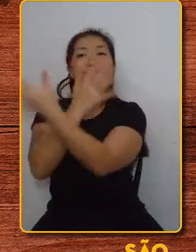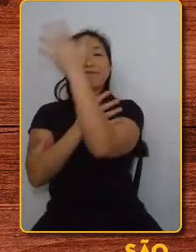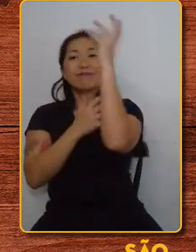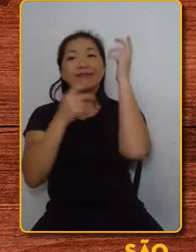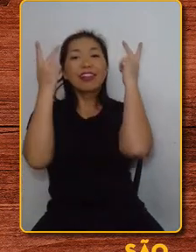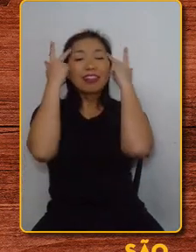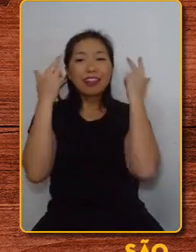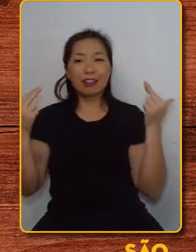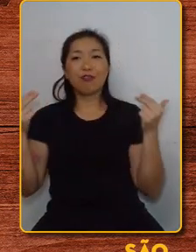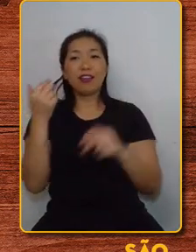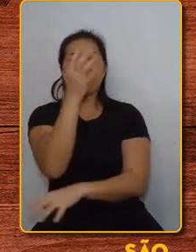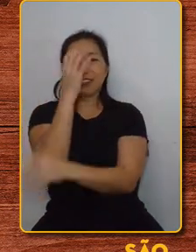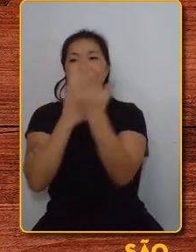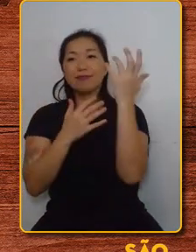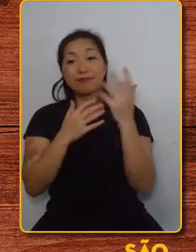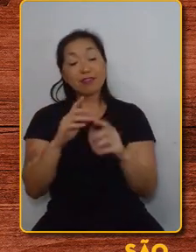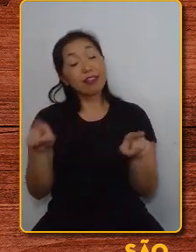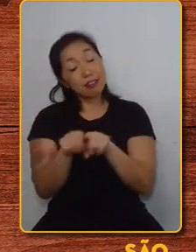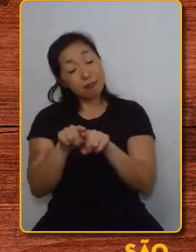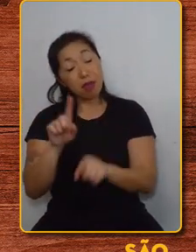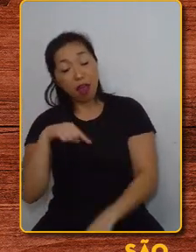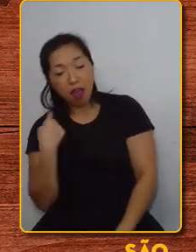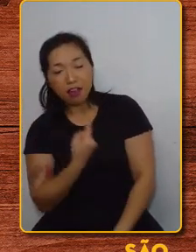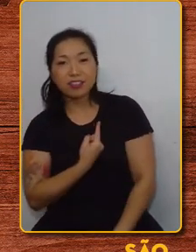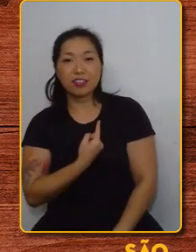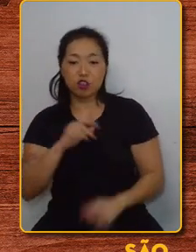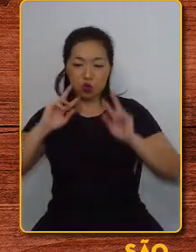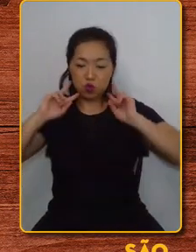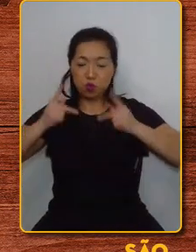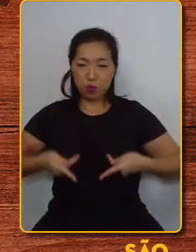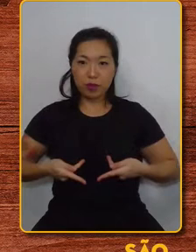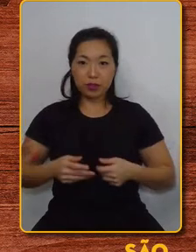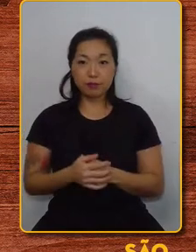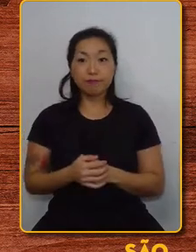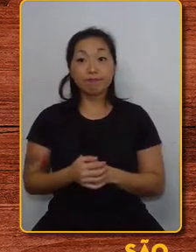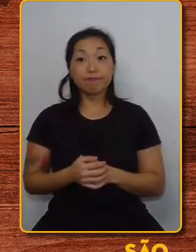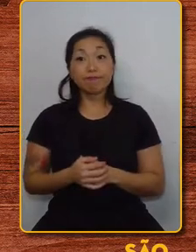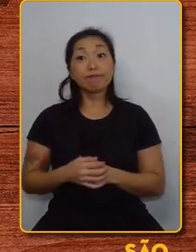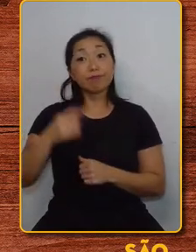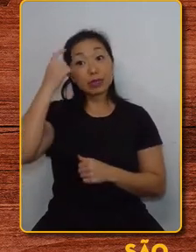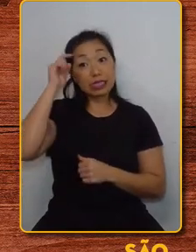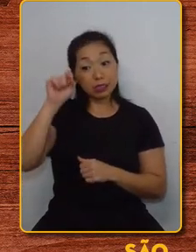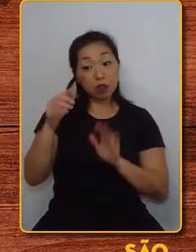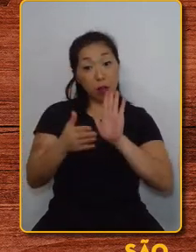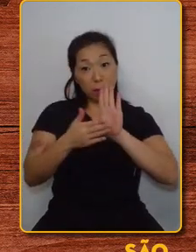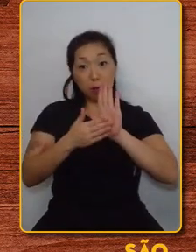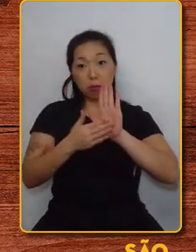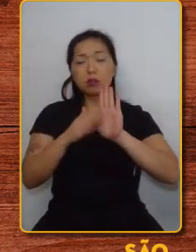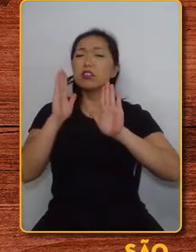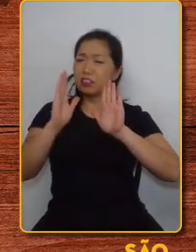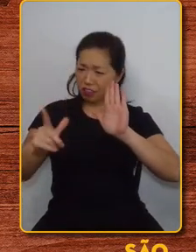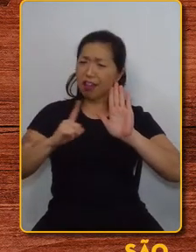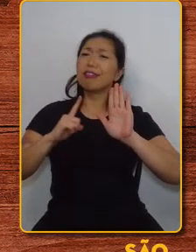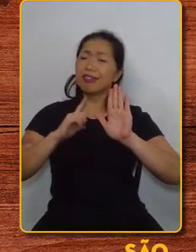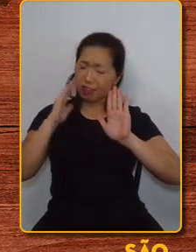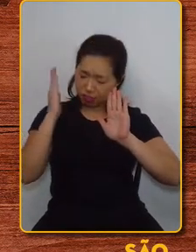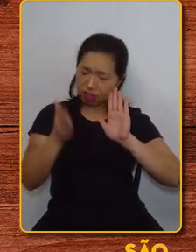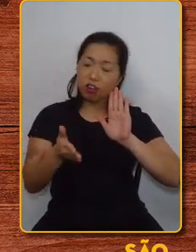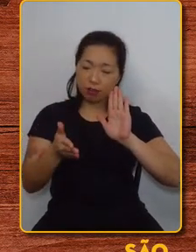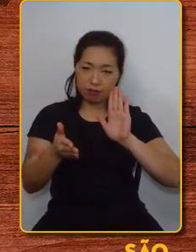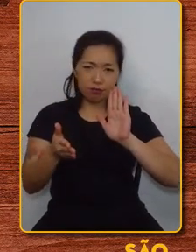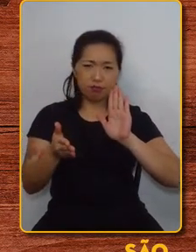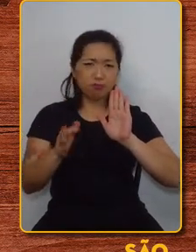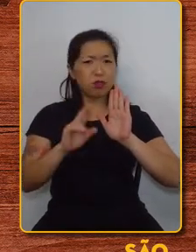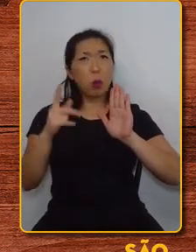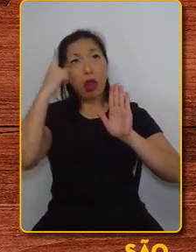inclusive a nossa. E pensando nessa orientação, ela já foi feita, né? Não é uma coisa que a gente precisa inventar a